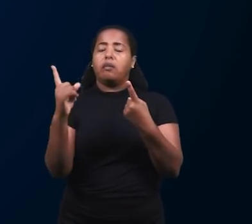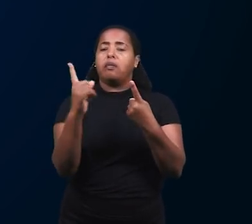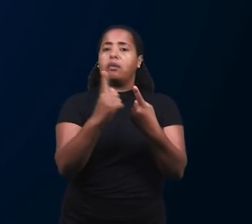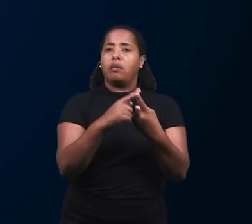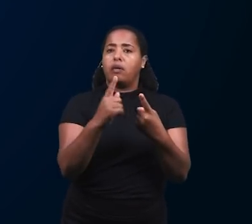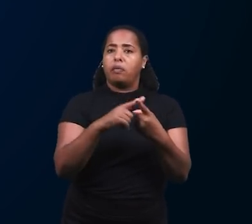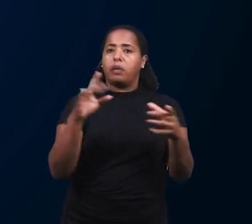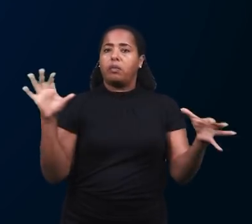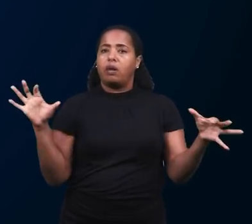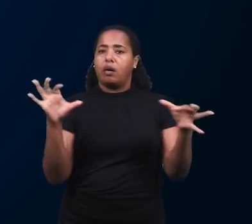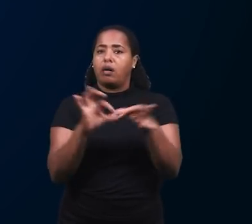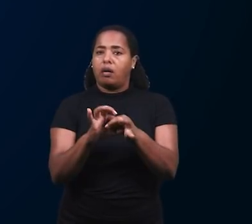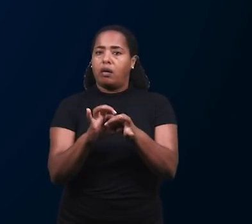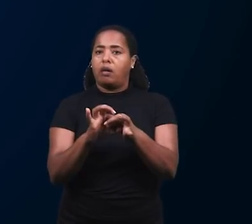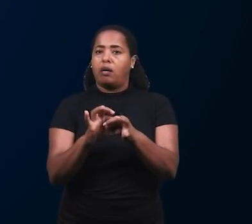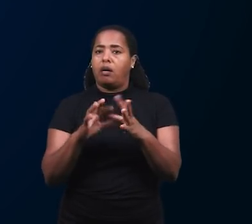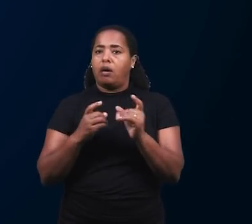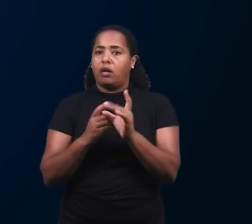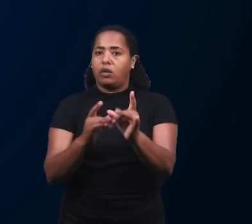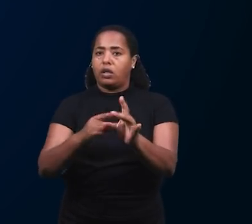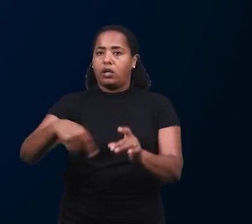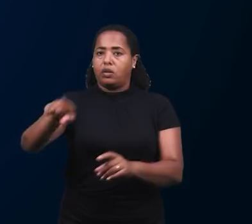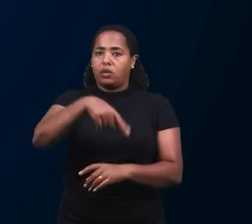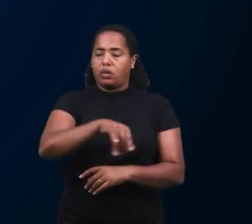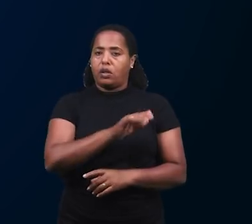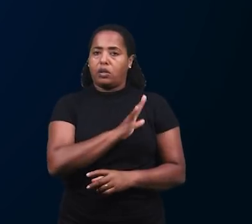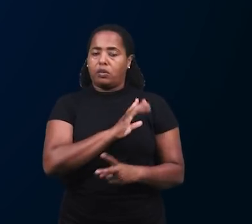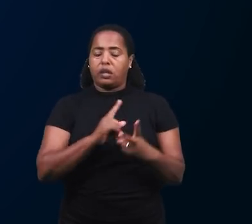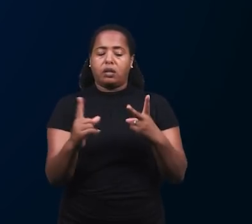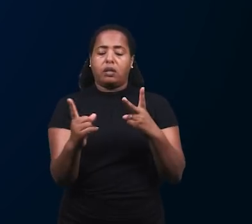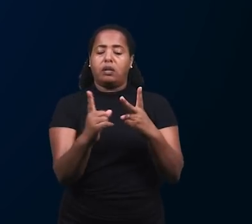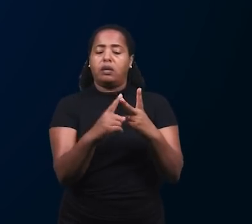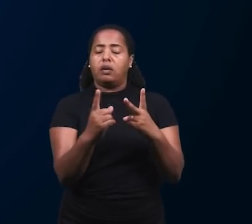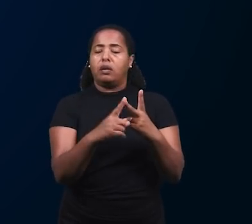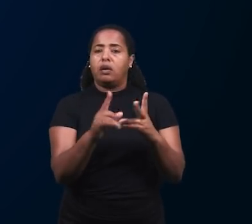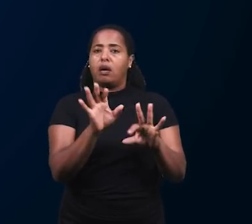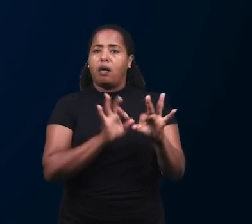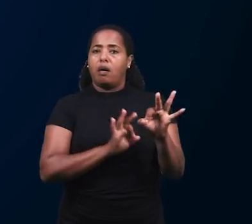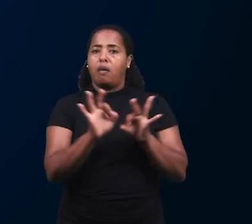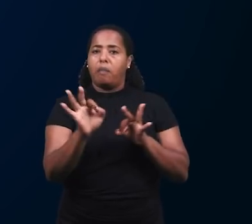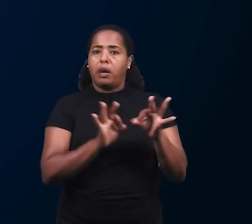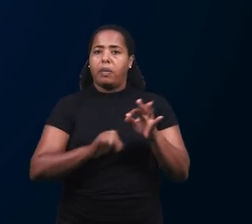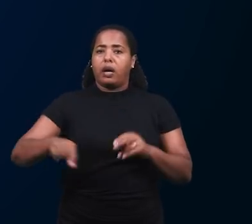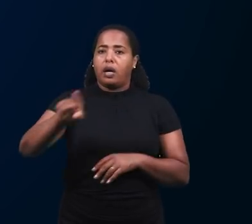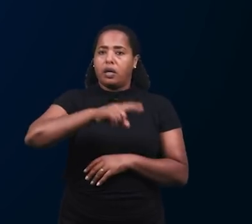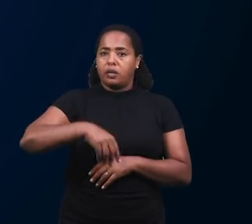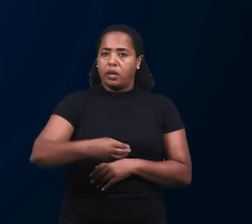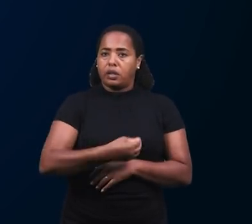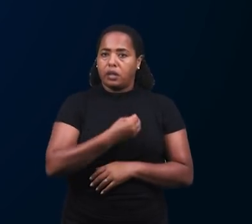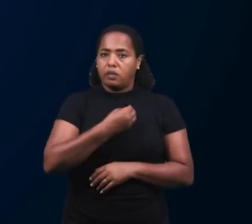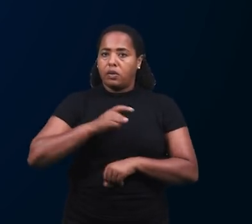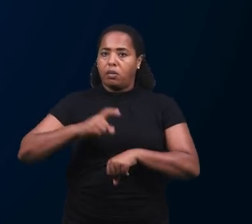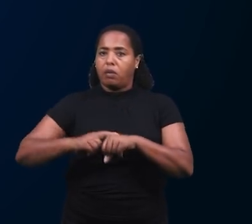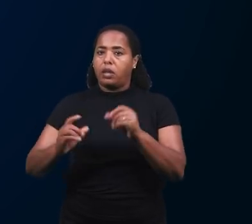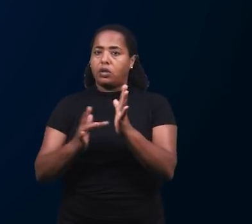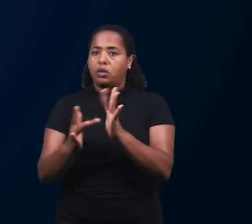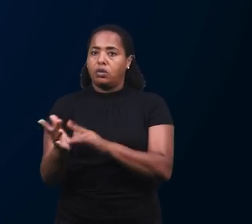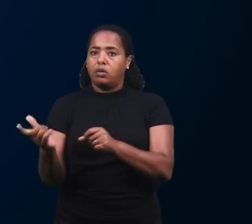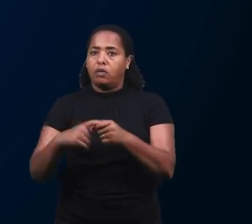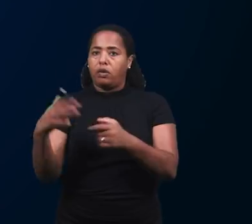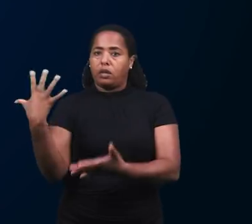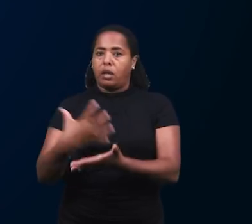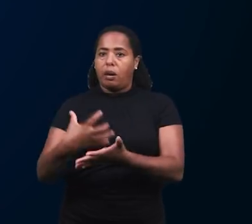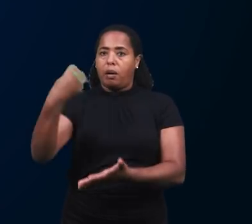dois aspectos. O primeiro é para consolidar a doutrina nos nossos corações e o segundo é para preparar